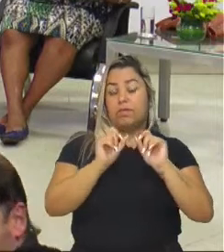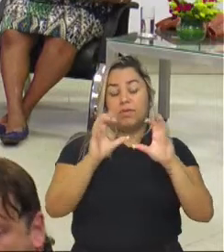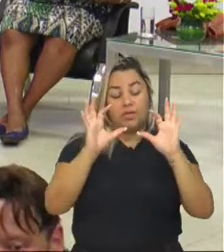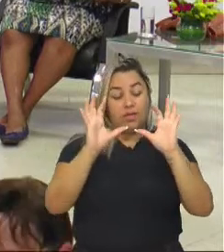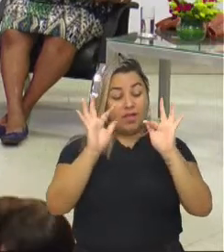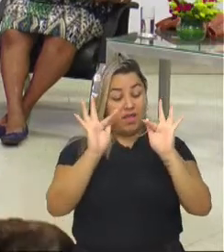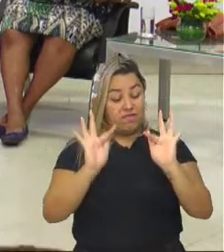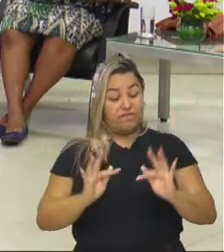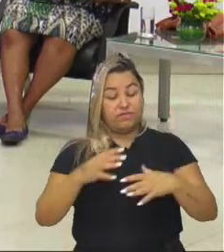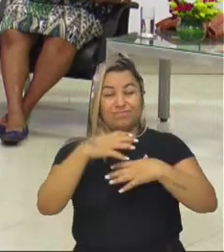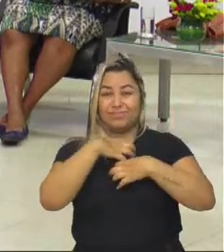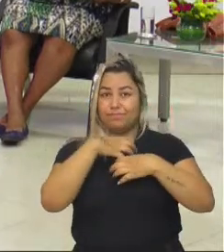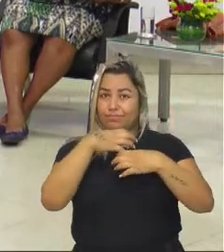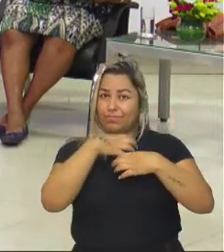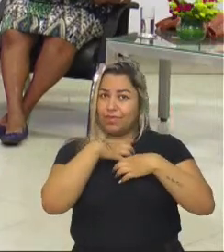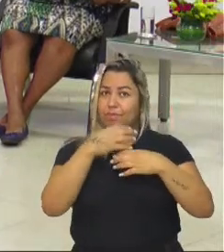poder